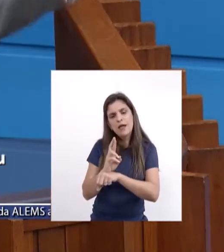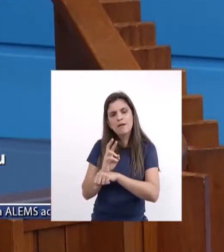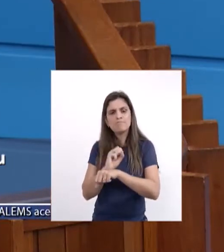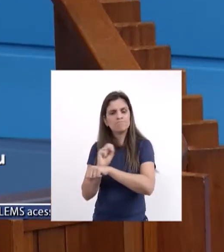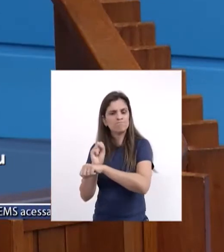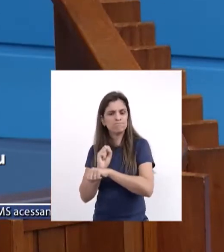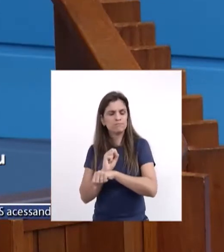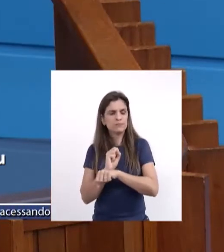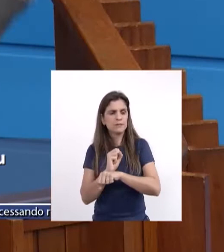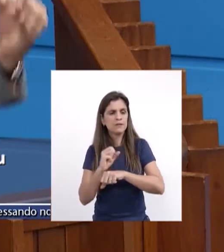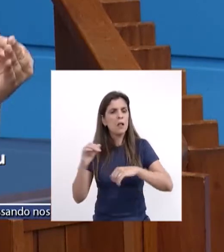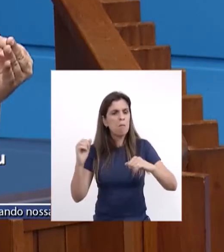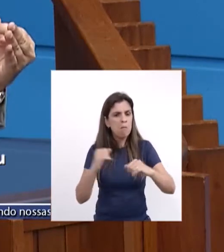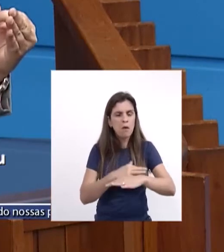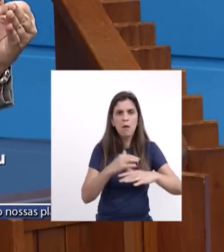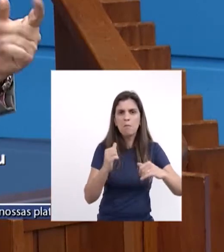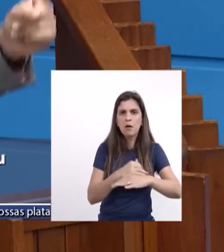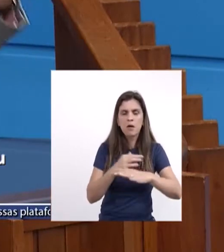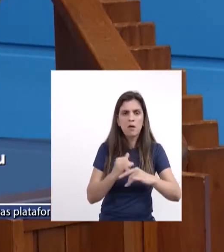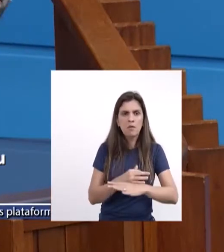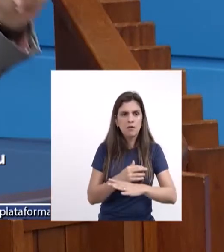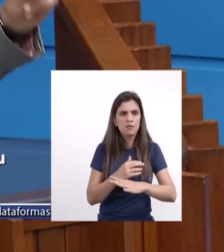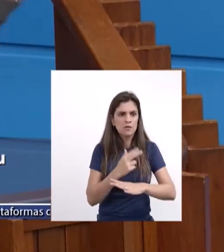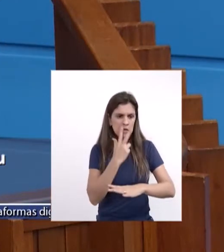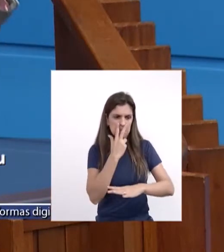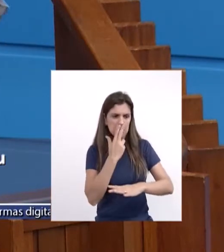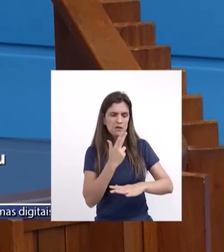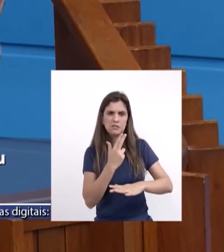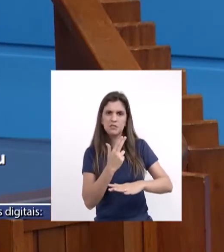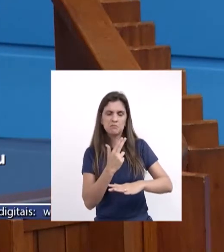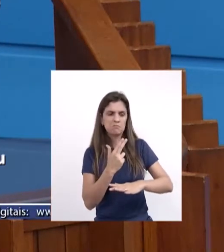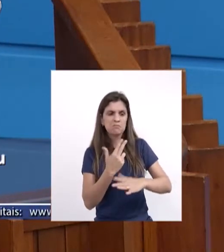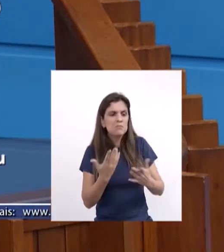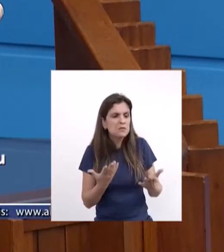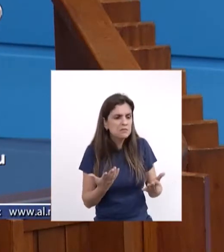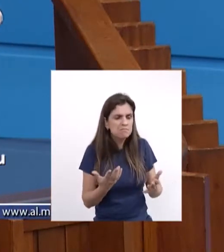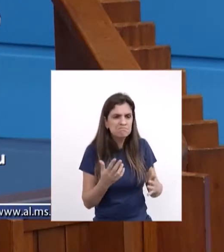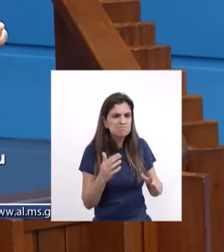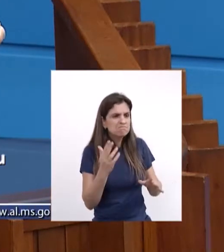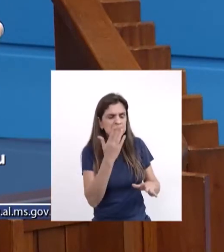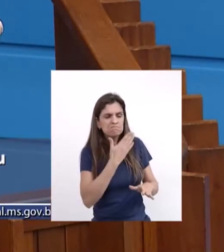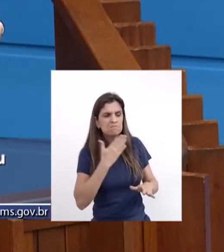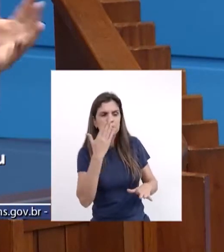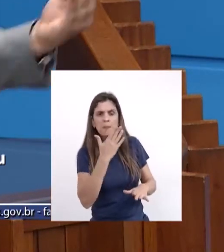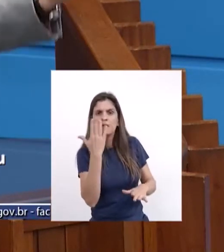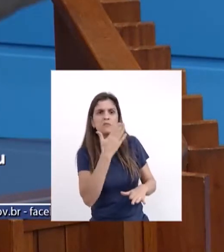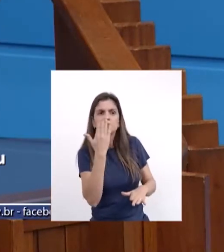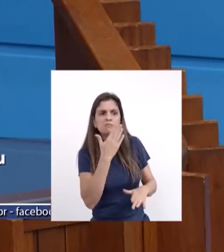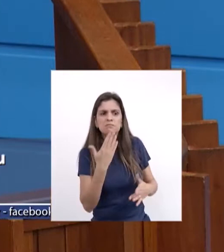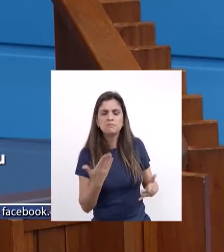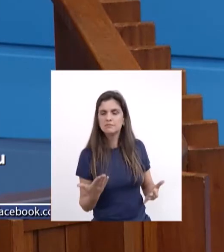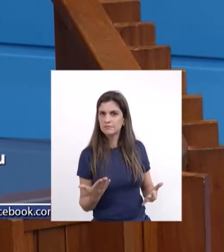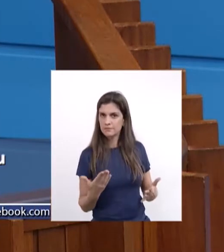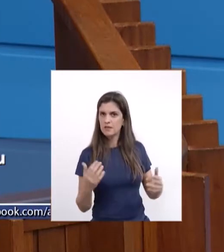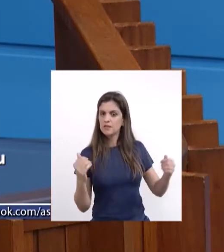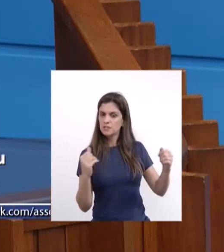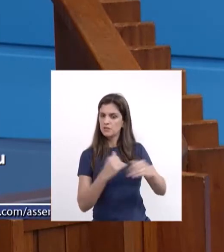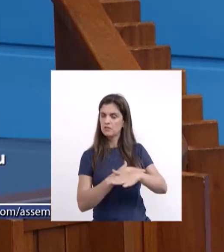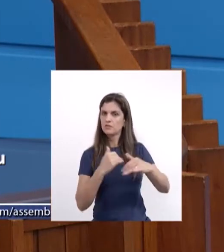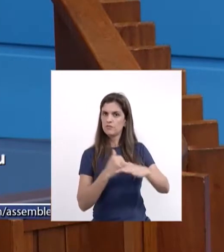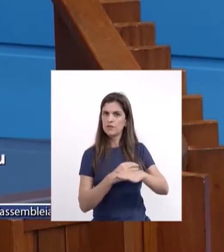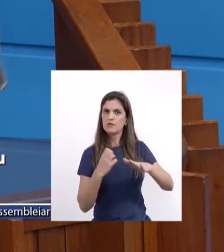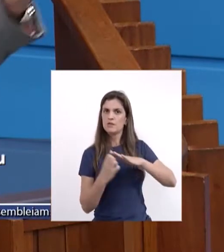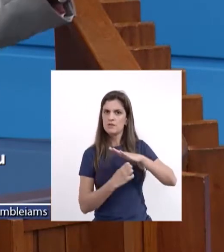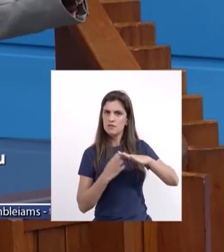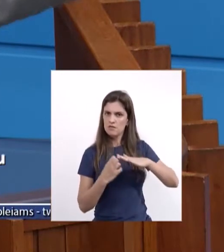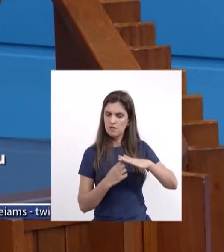não duplicar, eu tenho a percepção que a quantidade de funcionários foi reduzida pela metade. Então, não fez